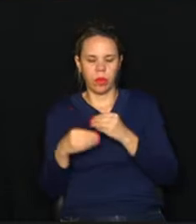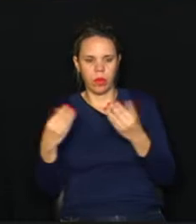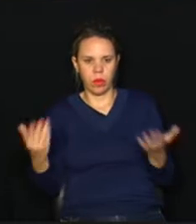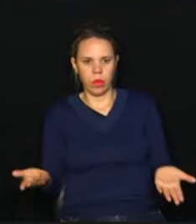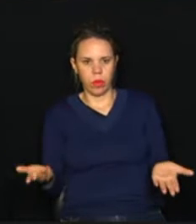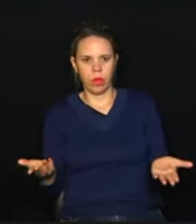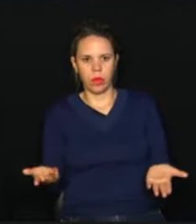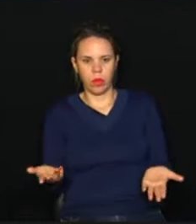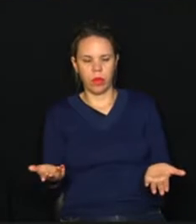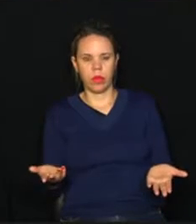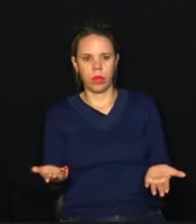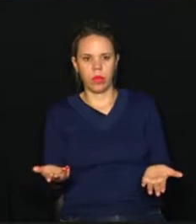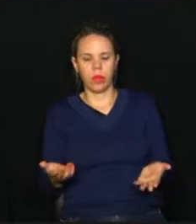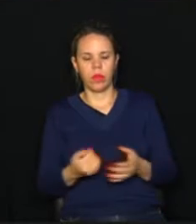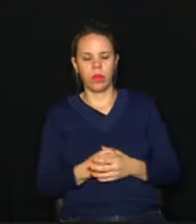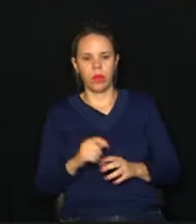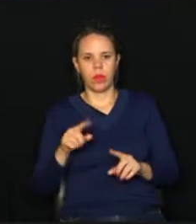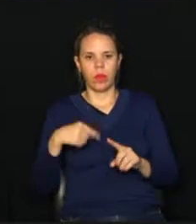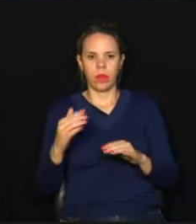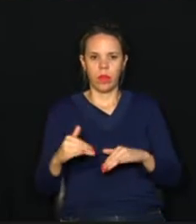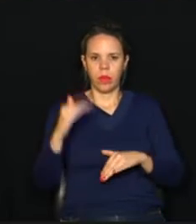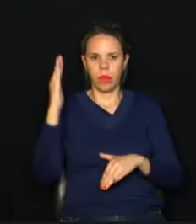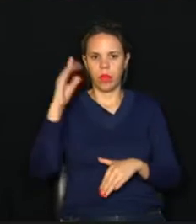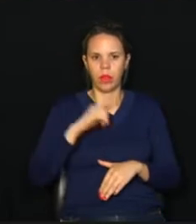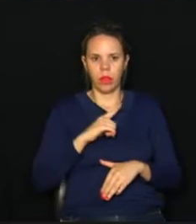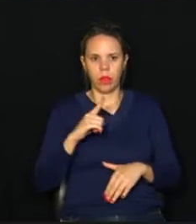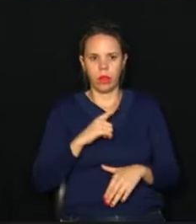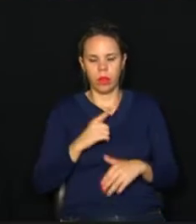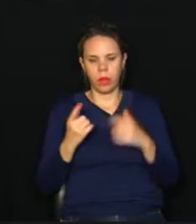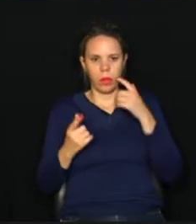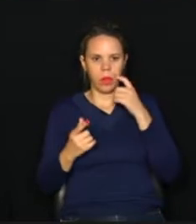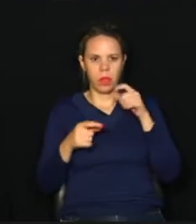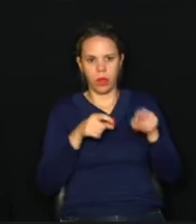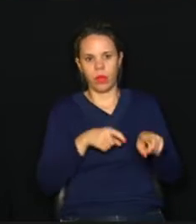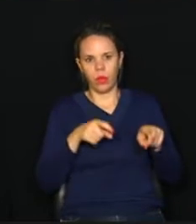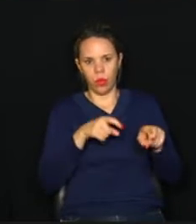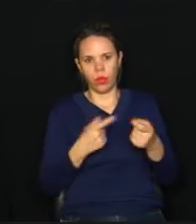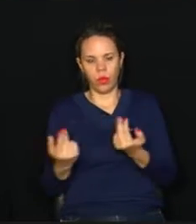por hectare é muito maior quando se tem culturas desse tipo.